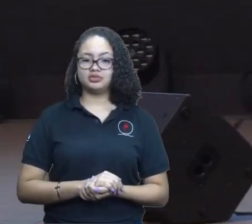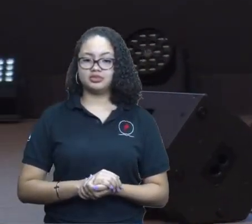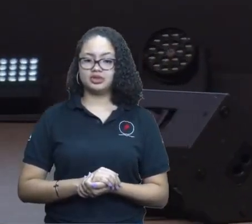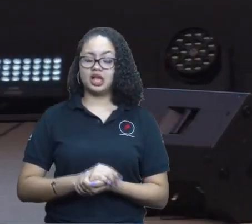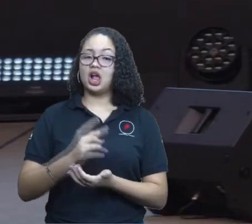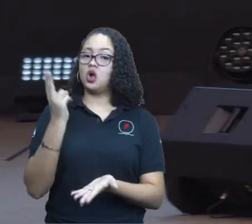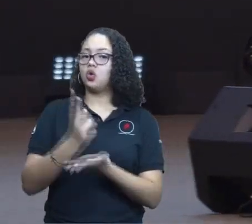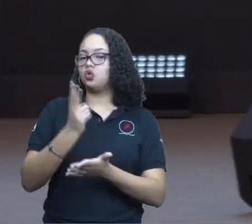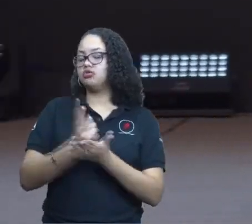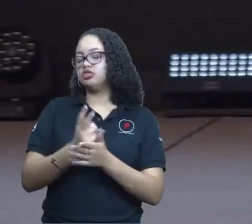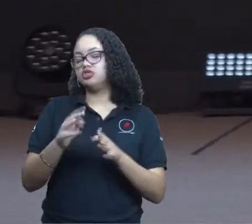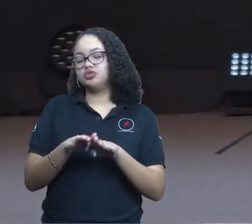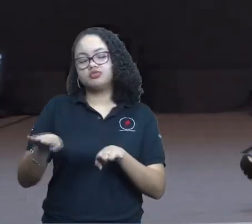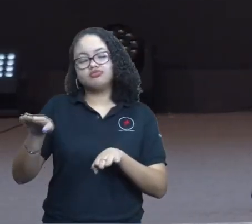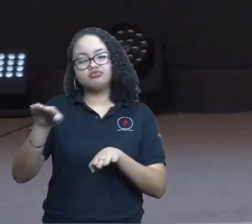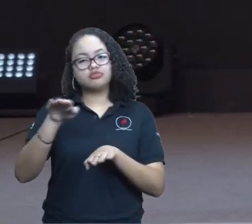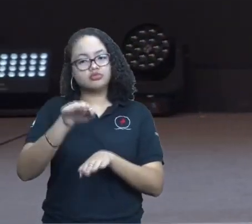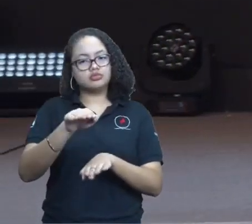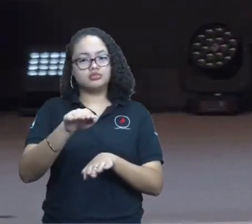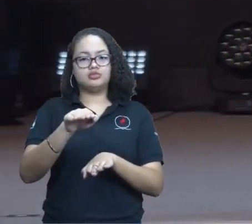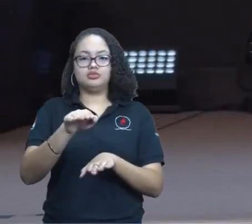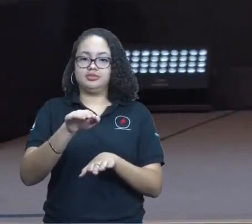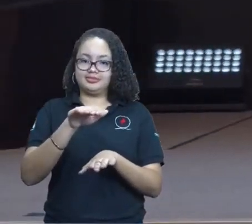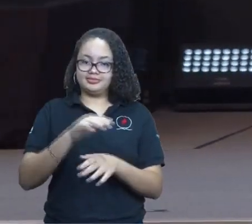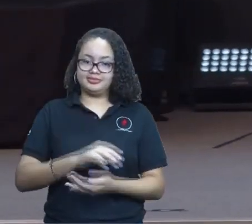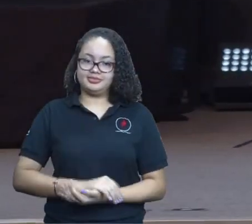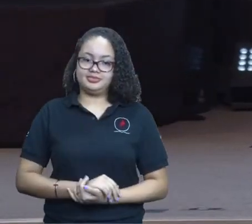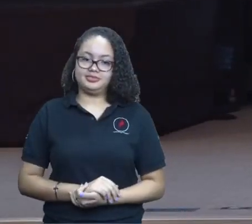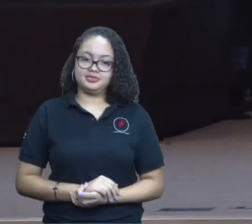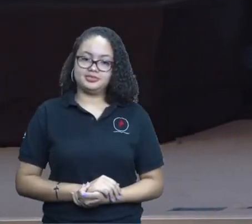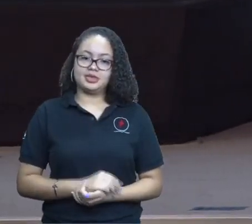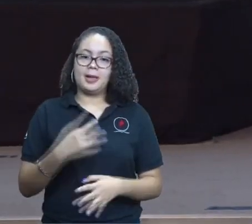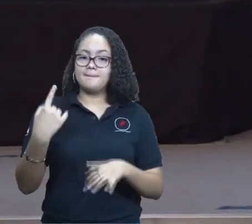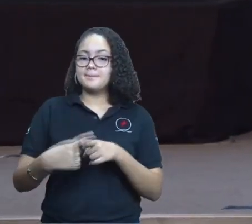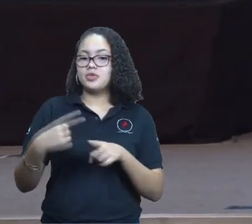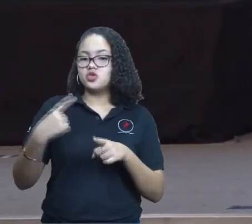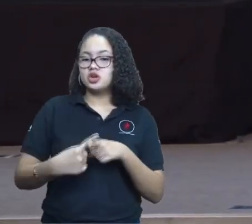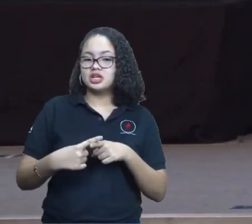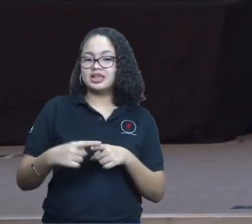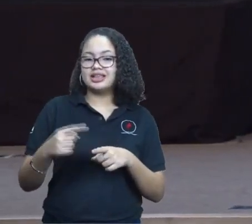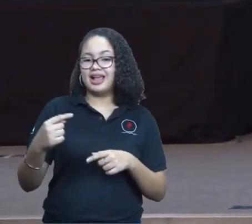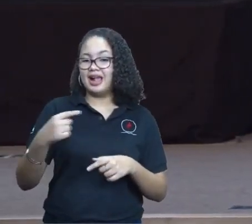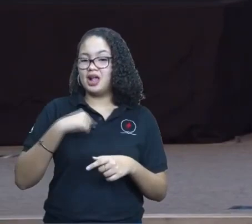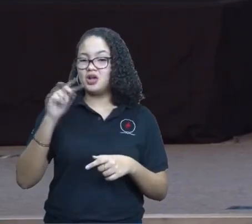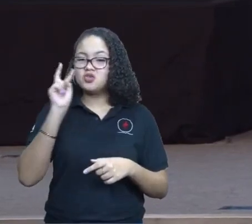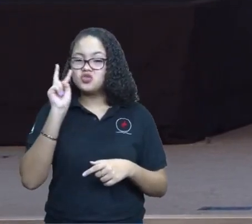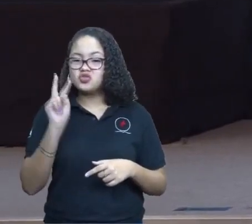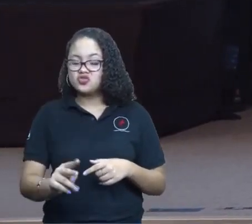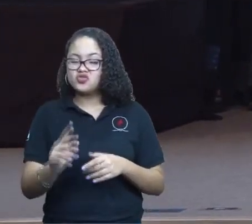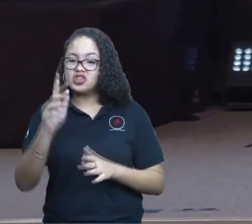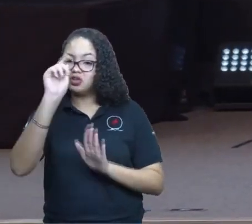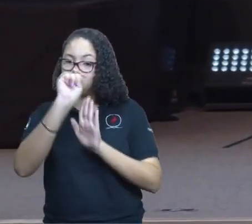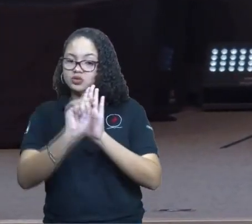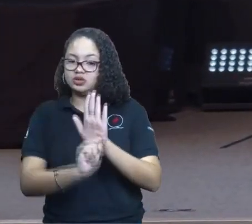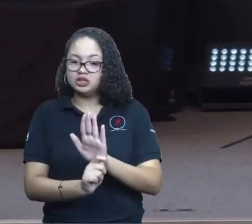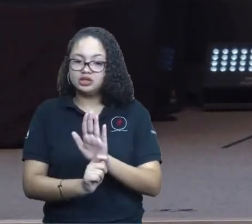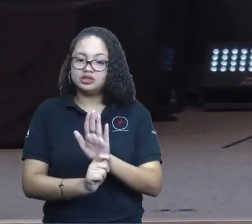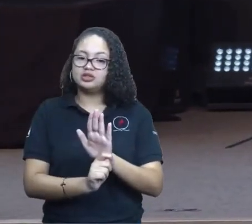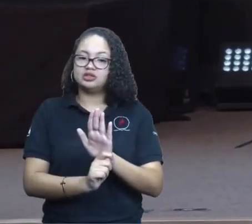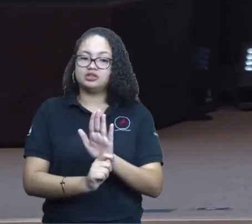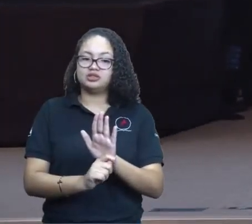permanece na superfície porque eu vi nesse texto aqui